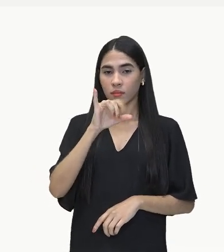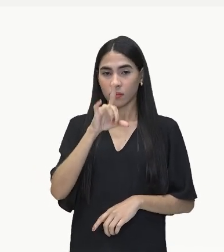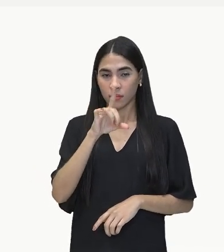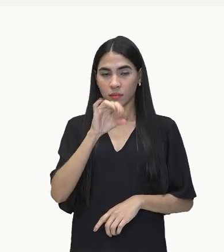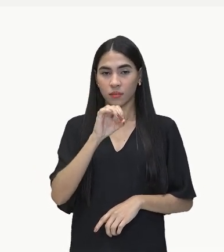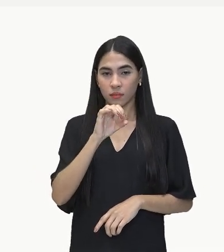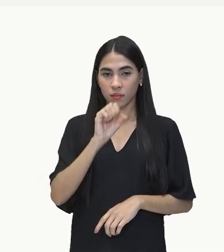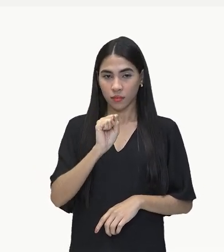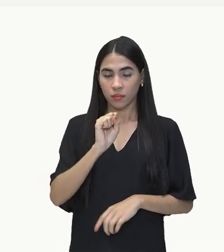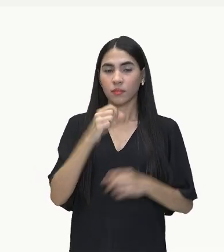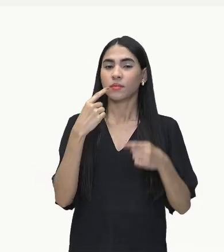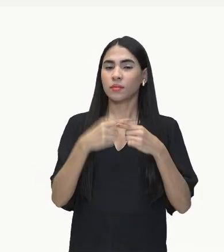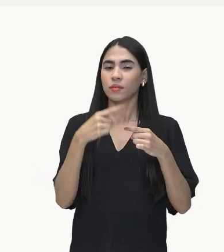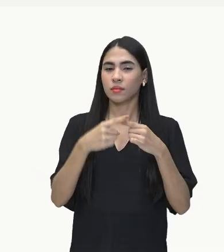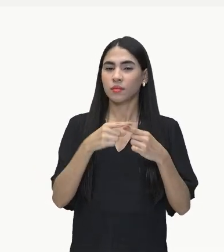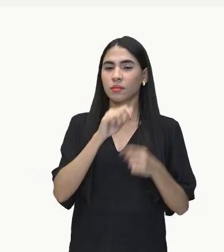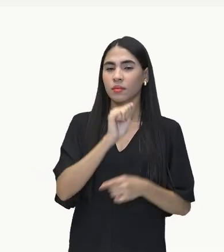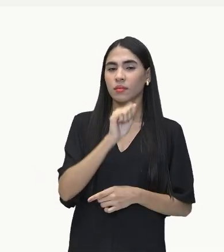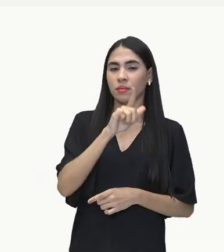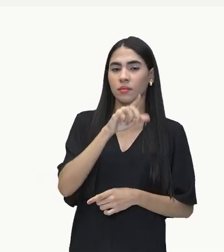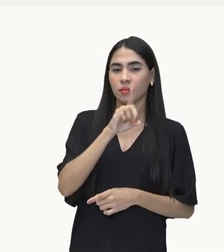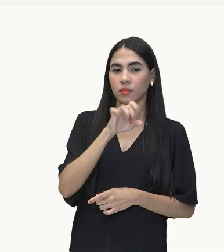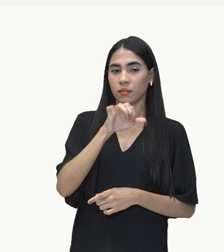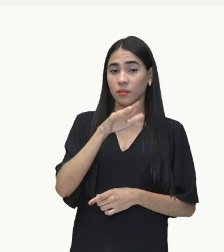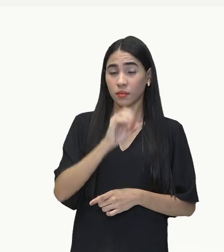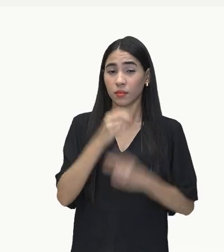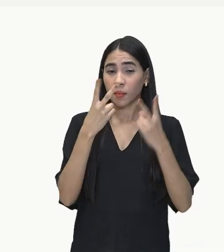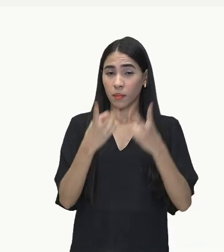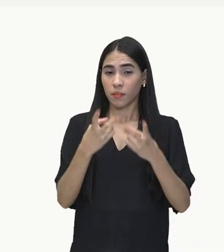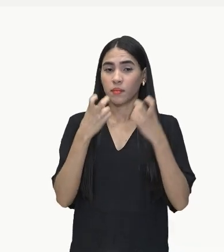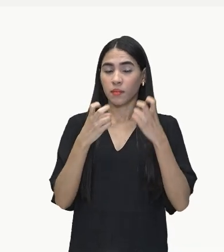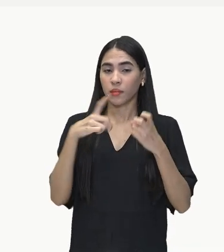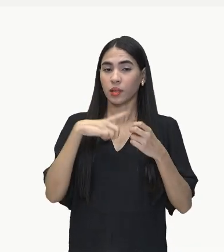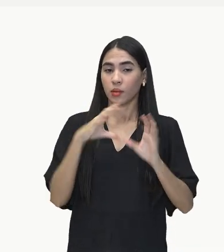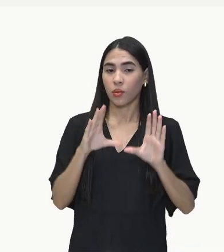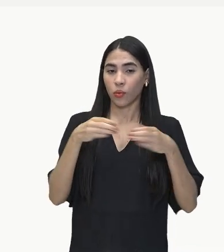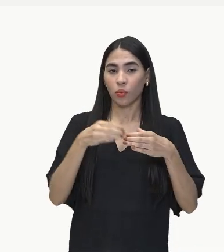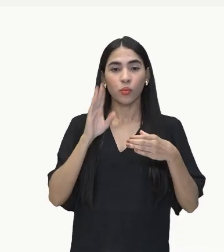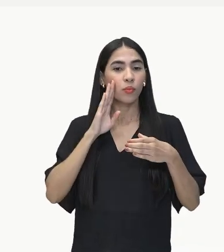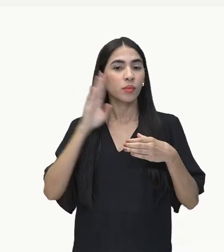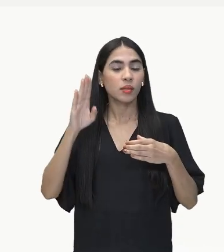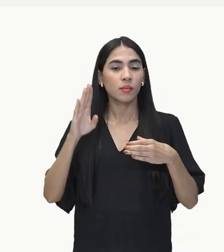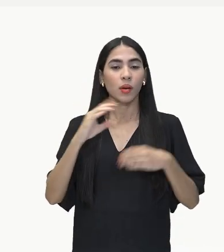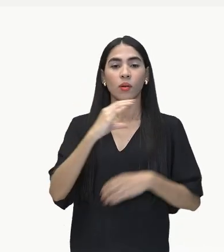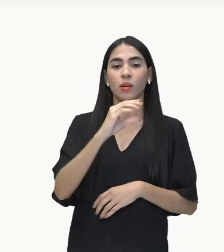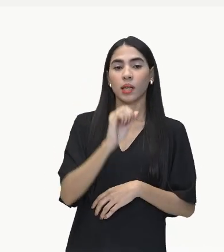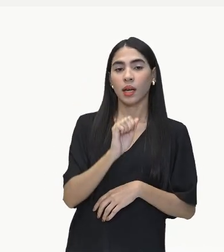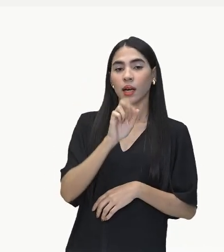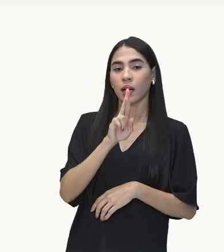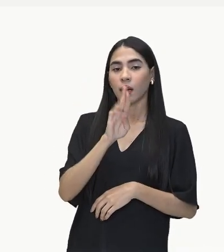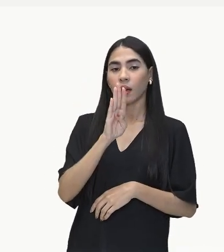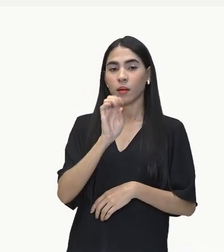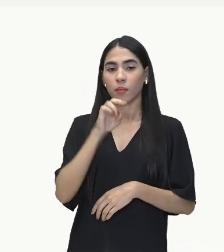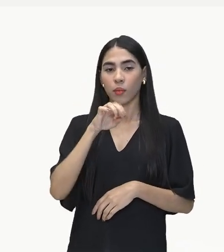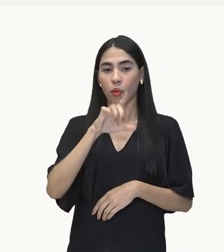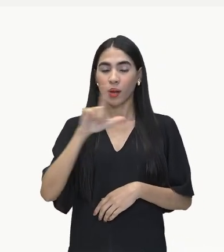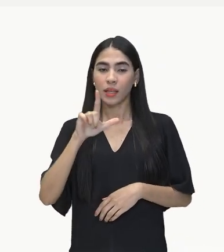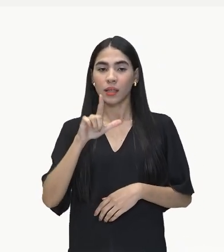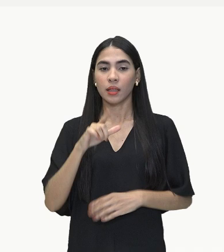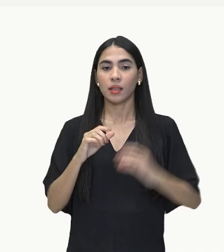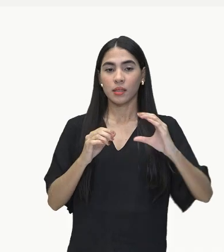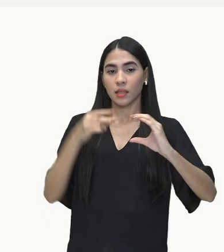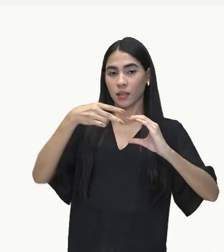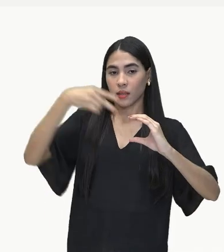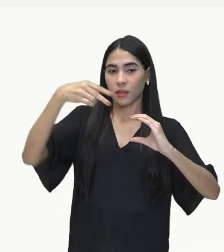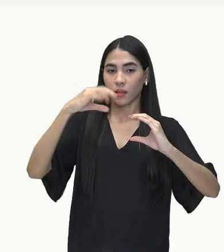são aldeídos? Porque observem comigo que a carbonila, ela está